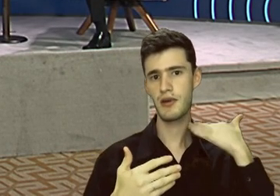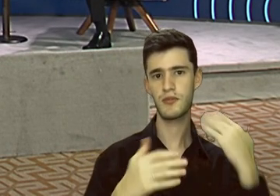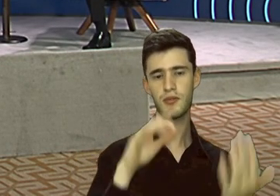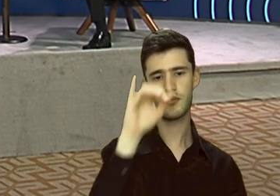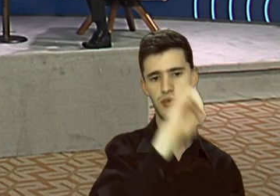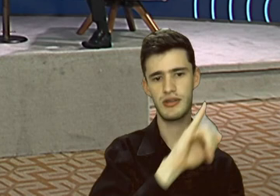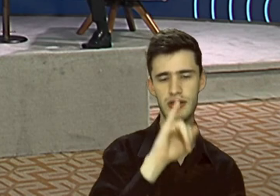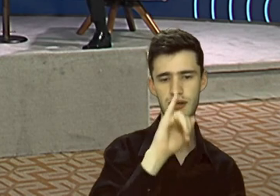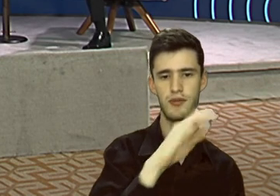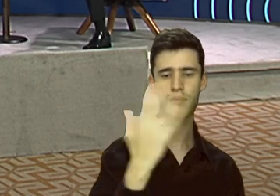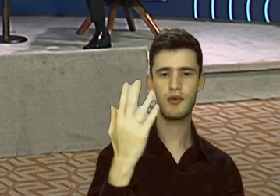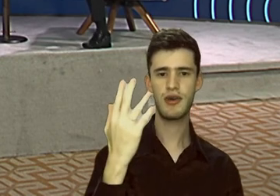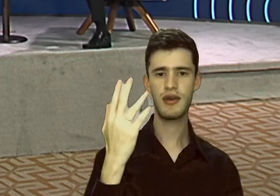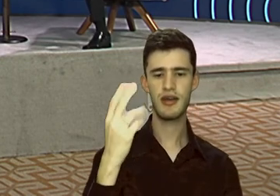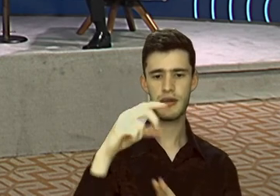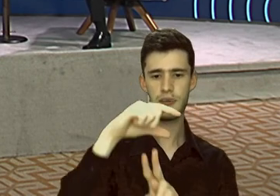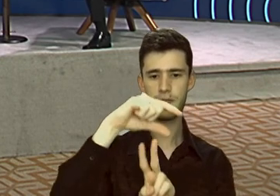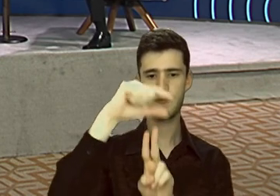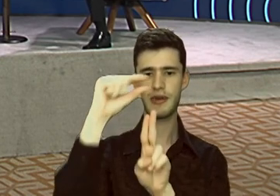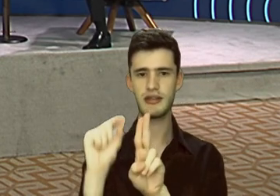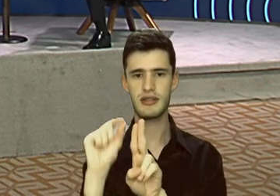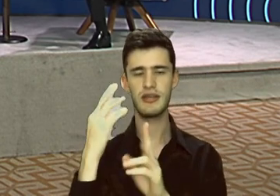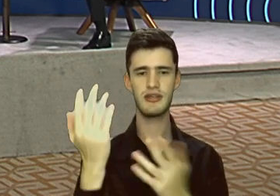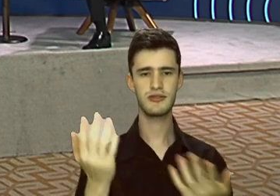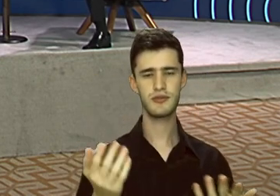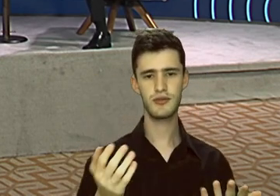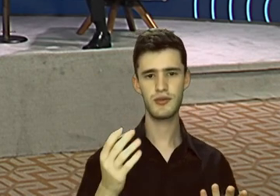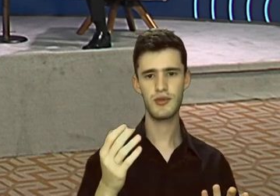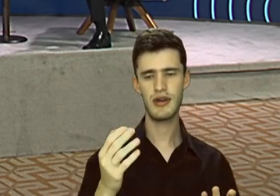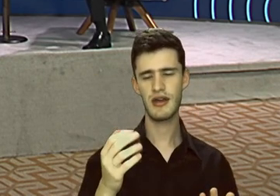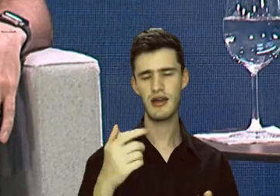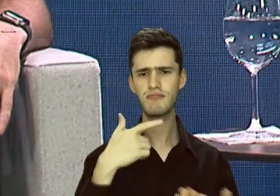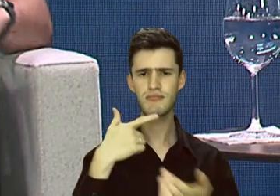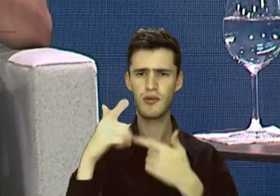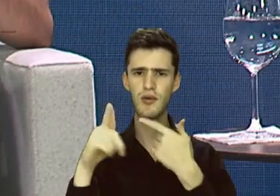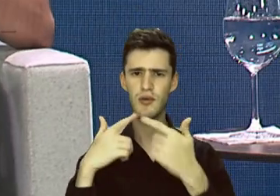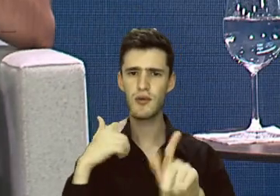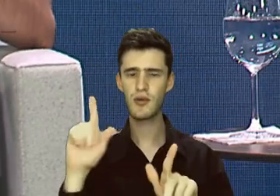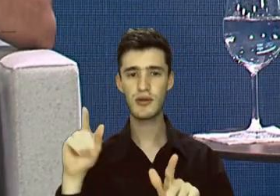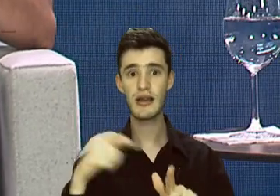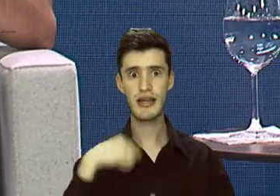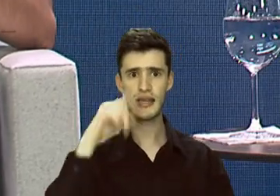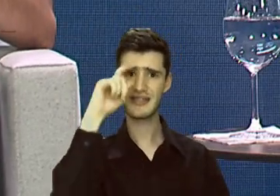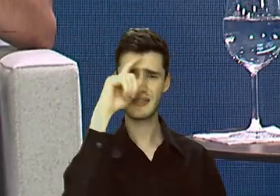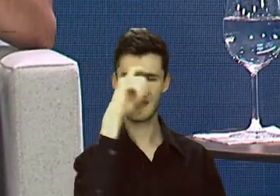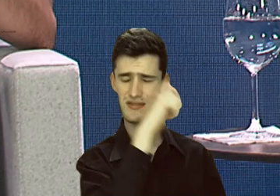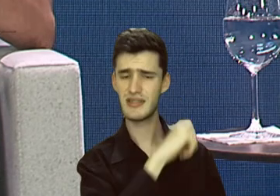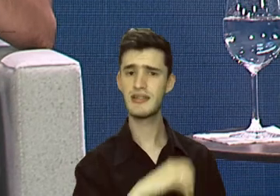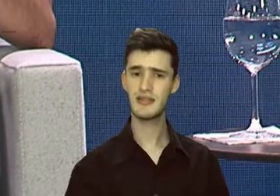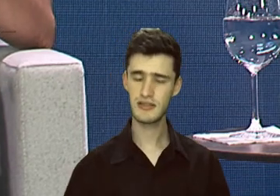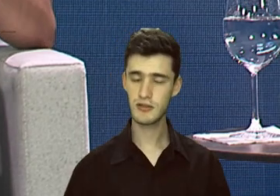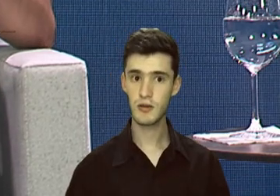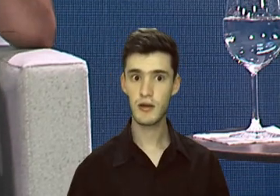Santander né então o jogo é um pouquinho duro né de jogar eu acho que tem uma uma coisa que que mudou bastante nessa